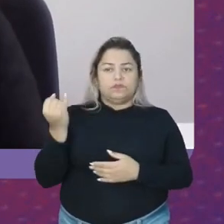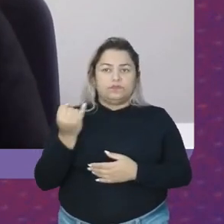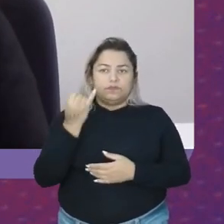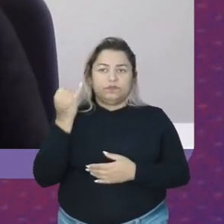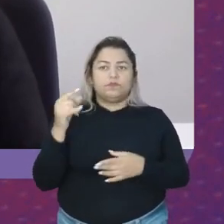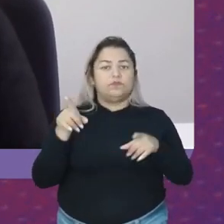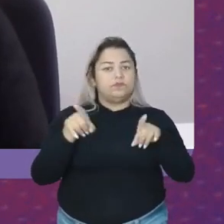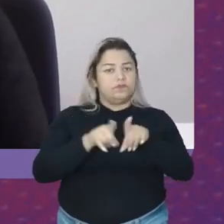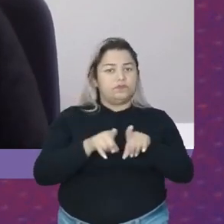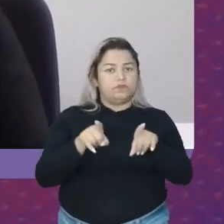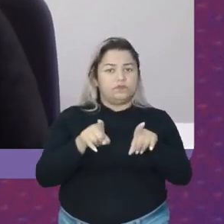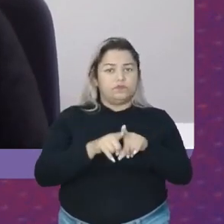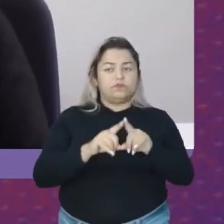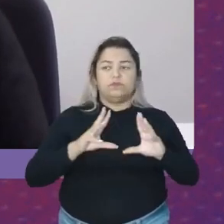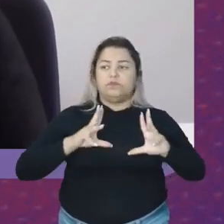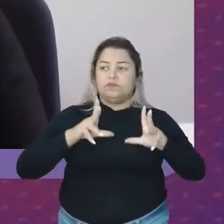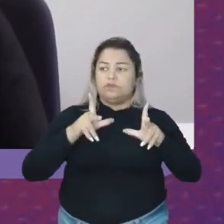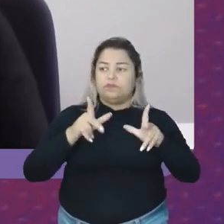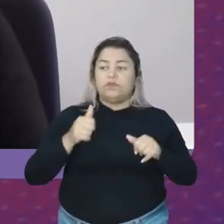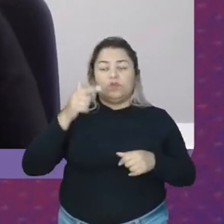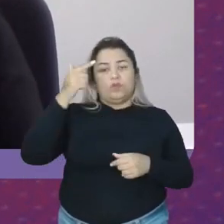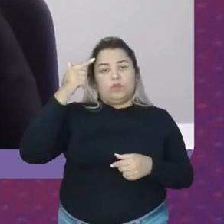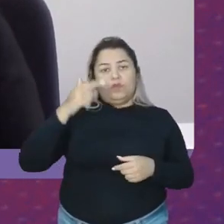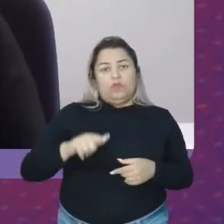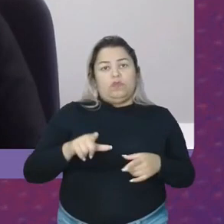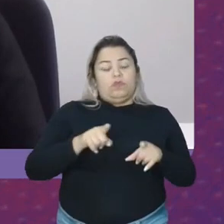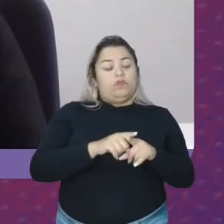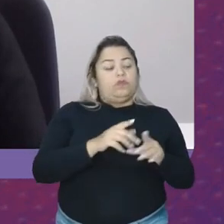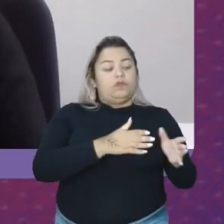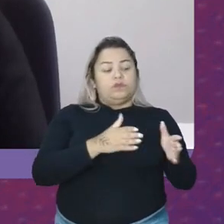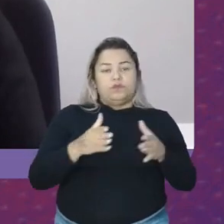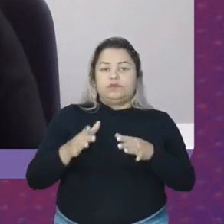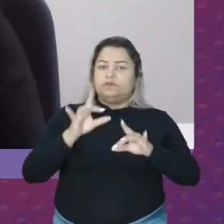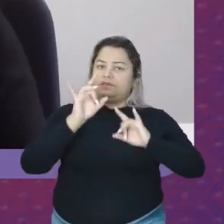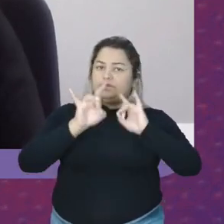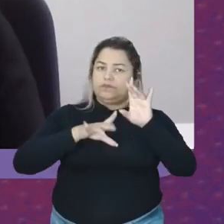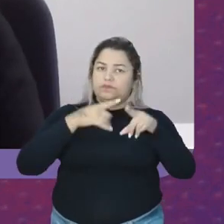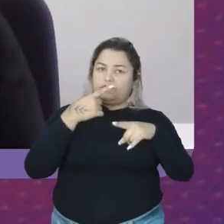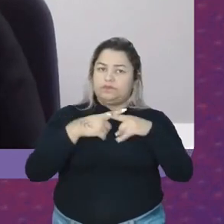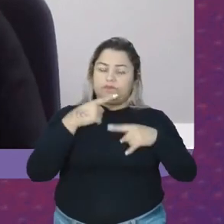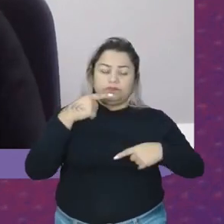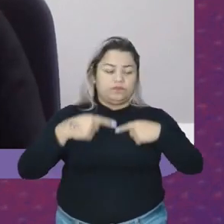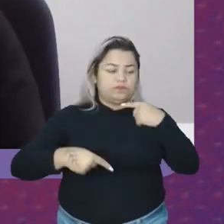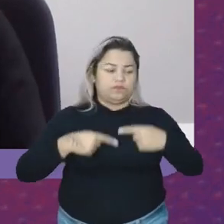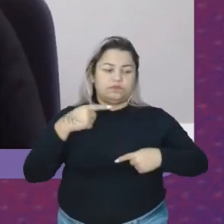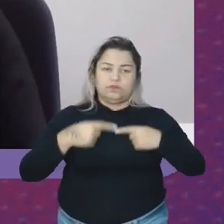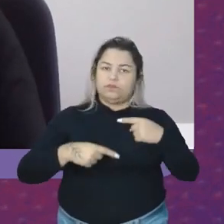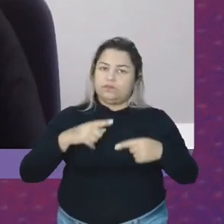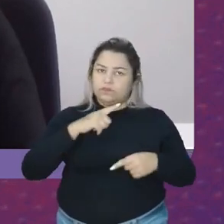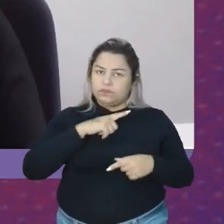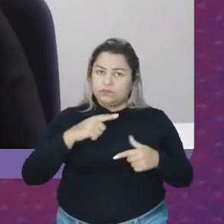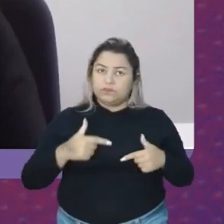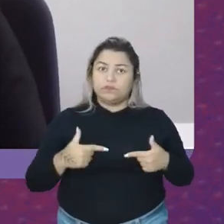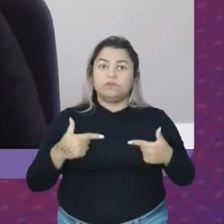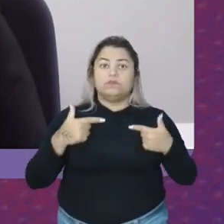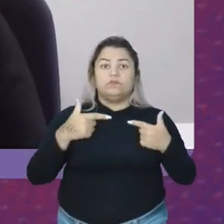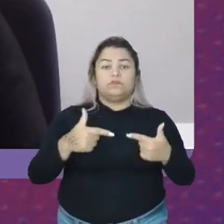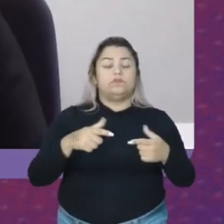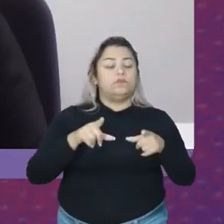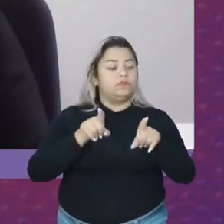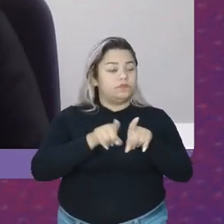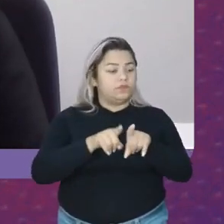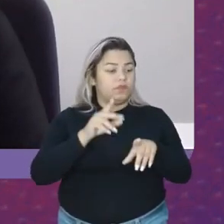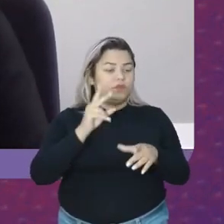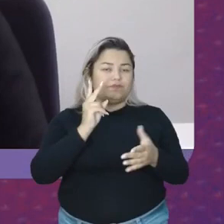importantíssima também, como todas as outras, nesse processo em especial do que a gente debate e tem enfrentado